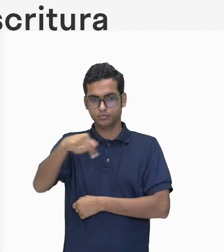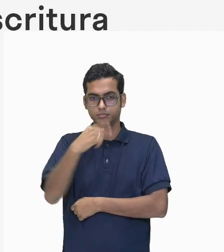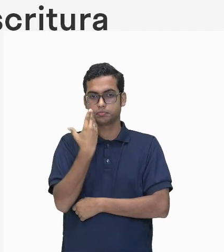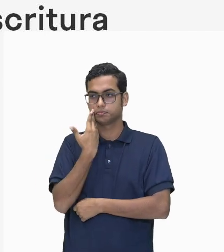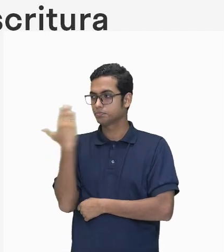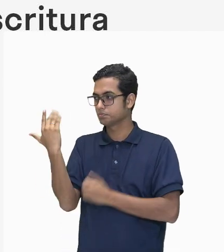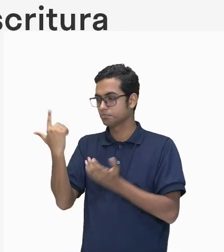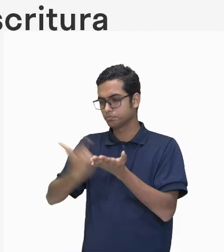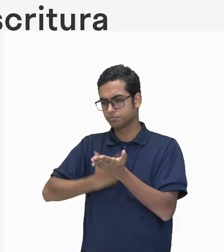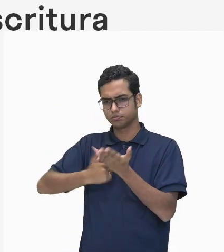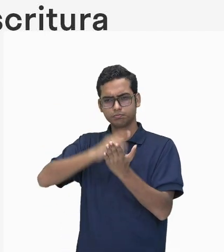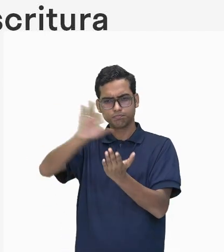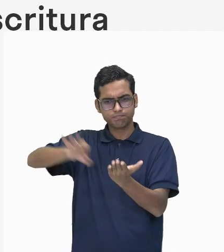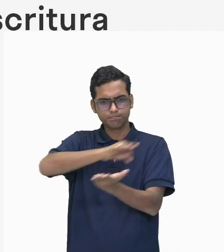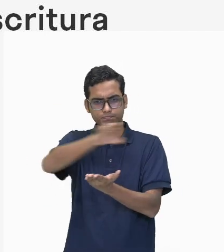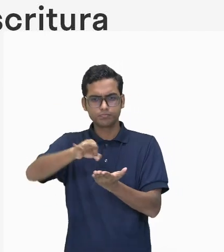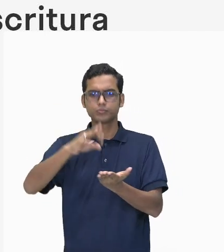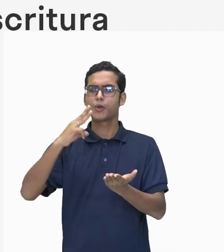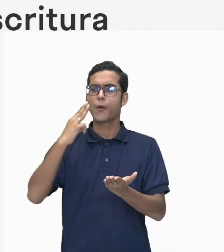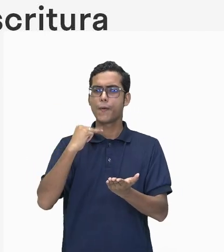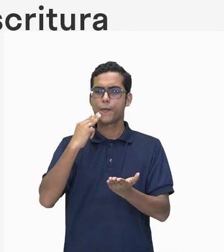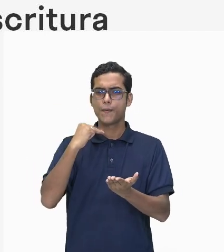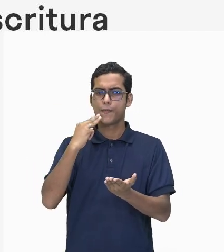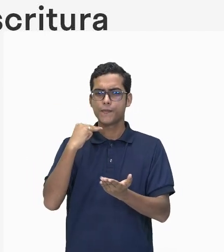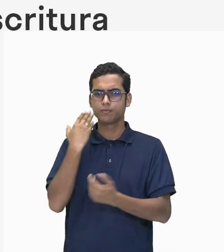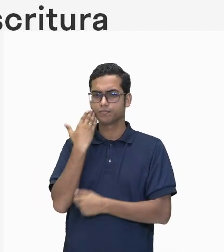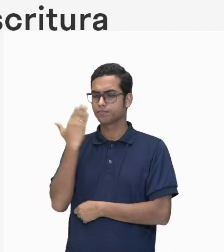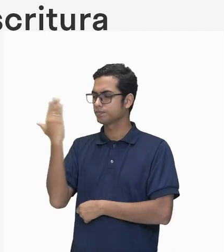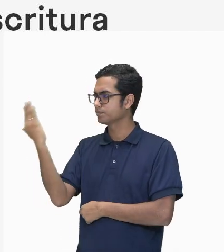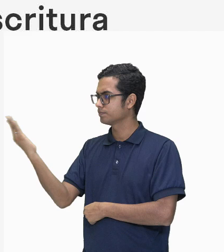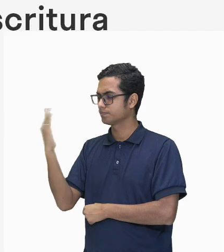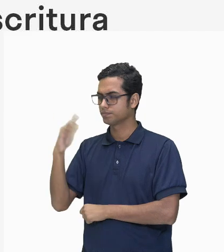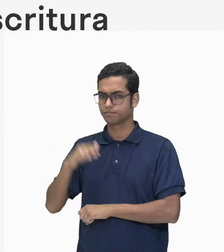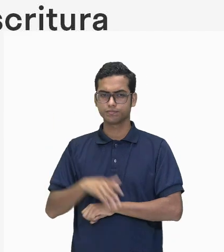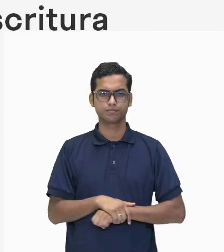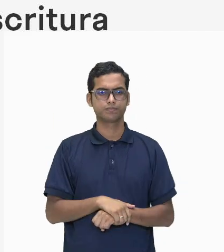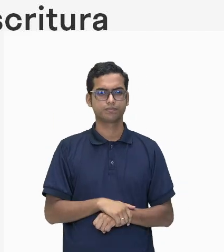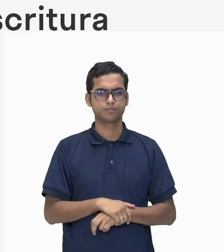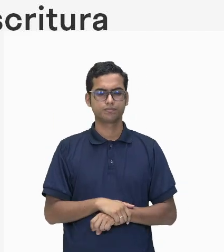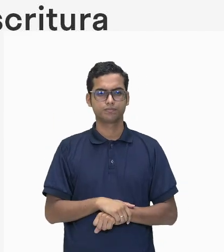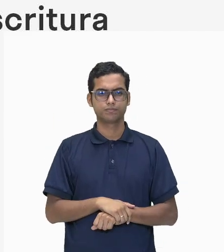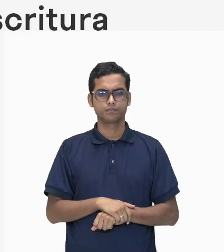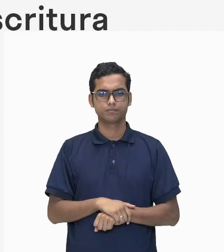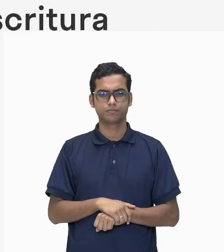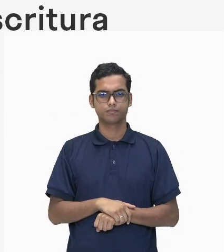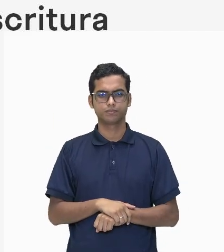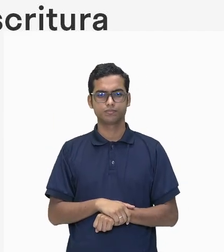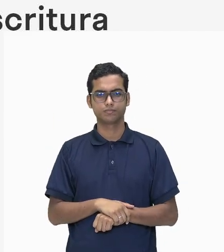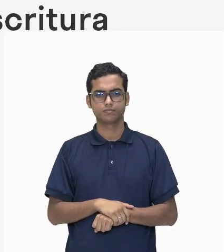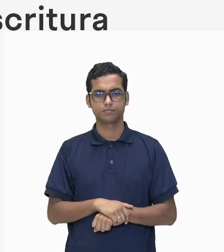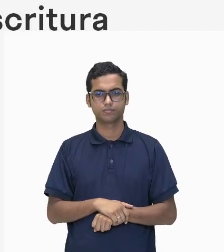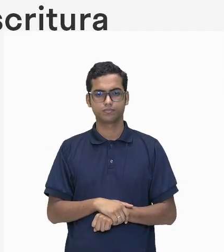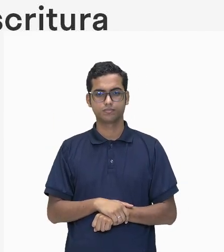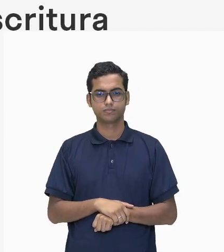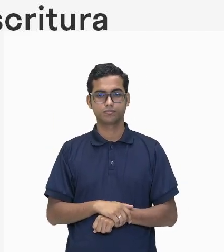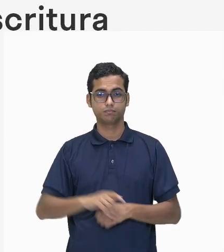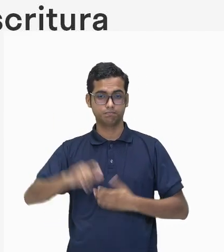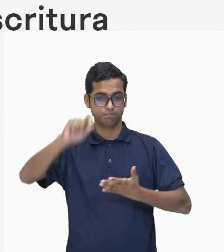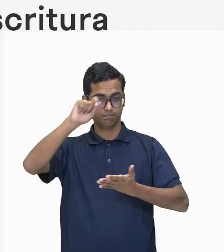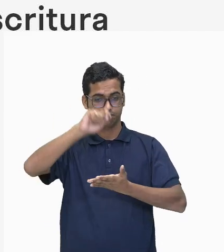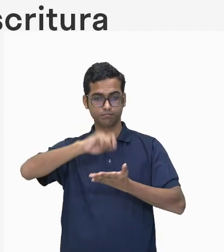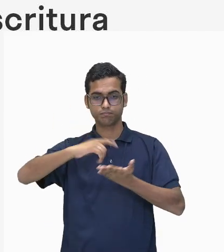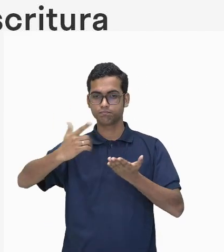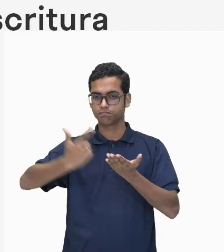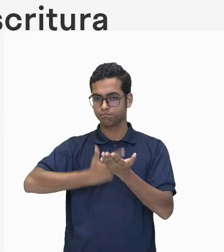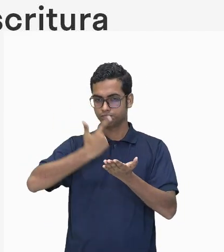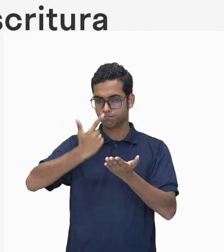dos Santos dos Últimos Dias. Essa aí é o livro de Mórmon. Né? A Escritura Sagrada da Igreja de Jesus Cristo dos Últimos